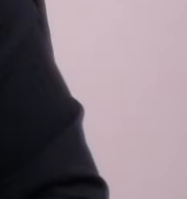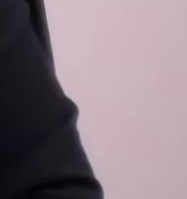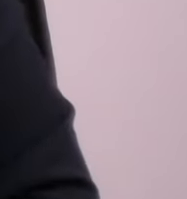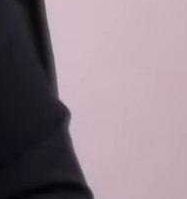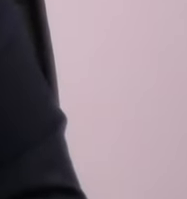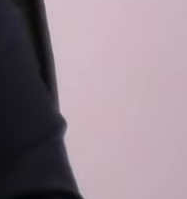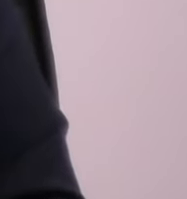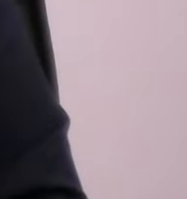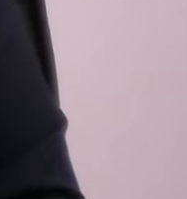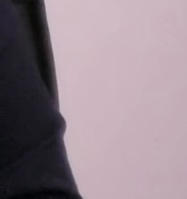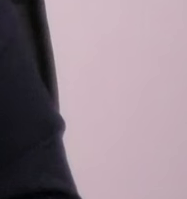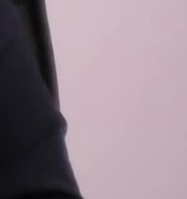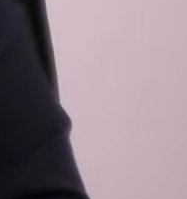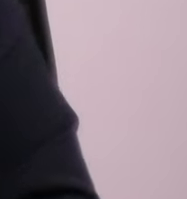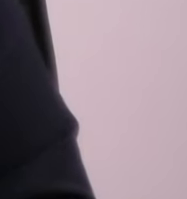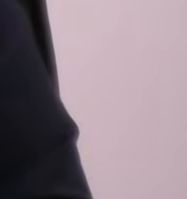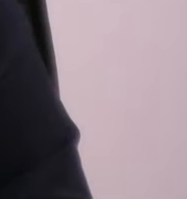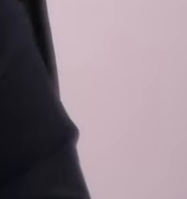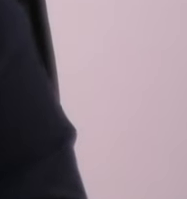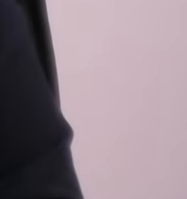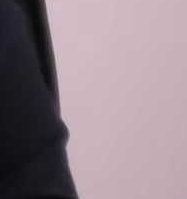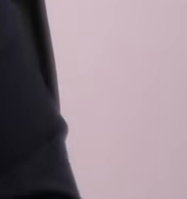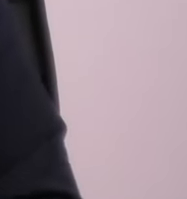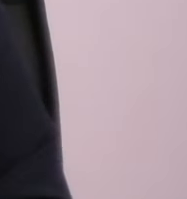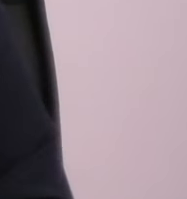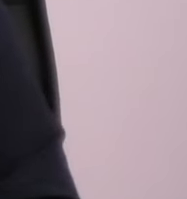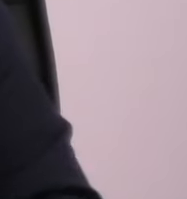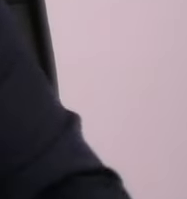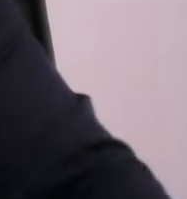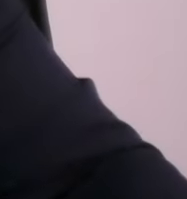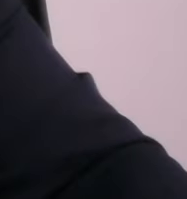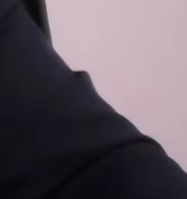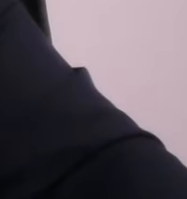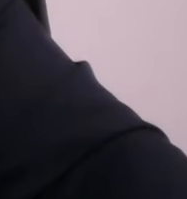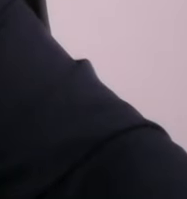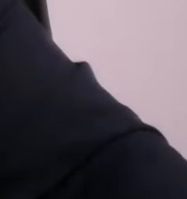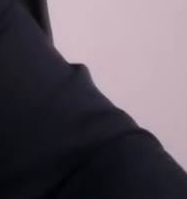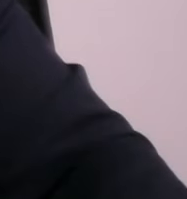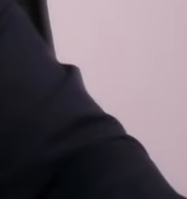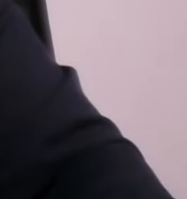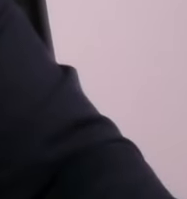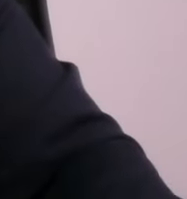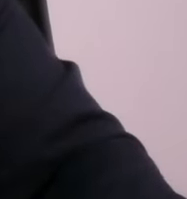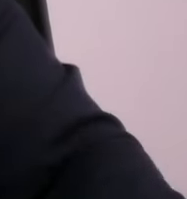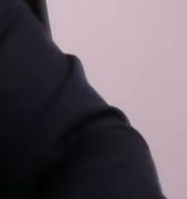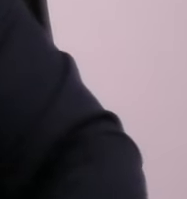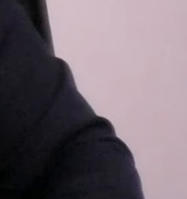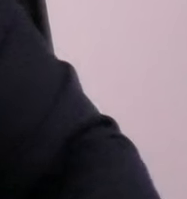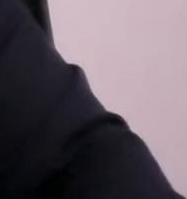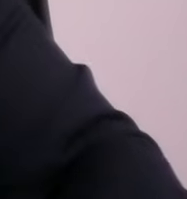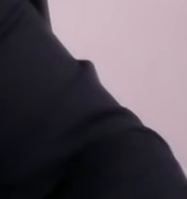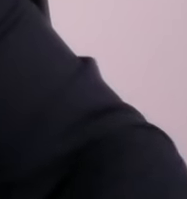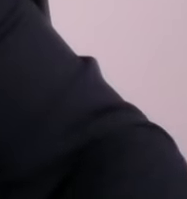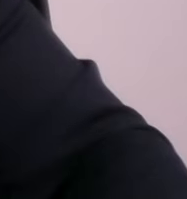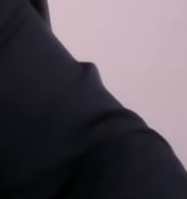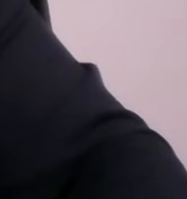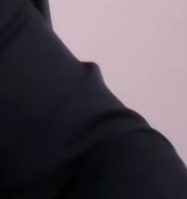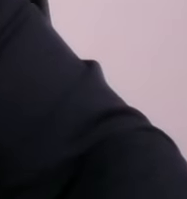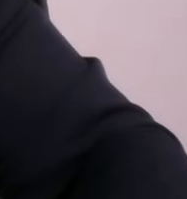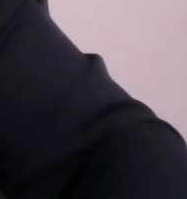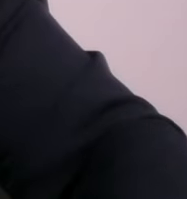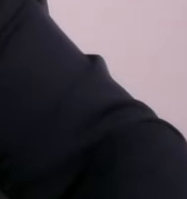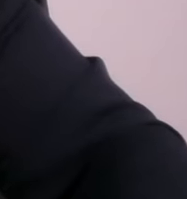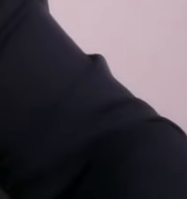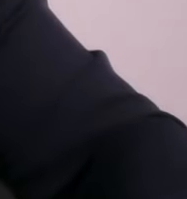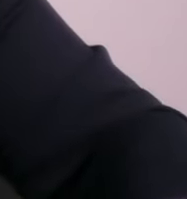câmaras de vereadores. Agradecer ao deputado Hugo Leal, ao secretário Felipe Peixoto, pela presença. Justificar aqui a ausência do